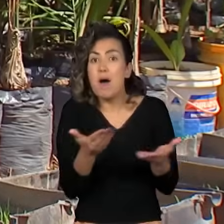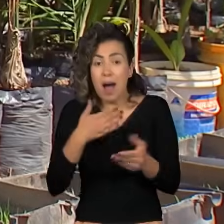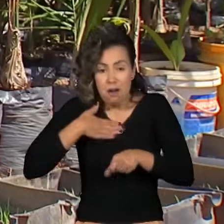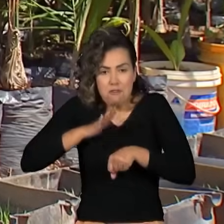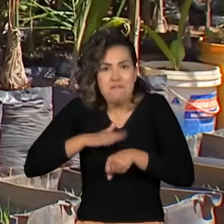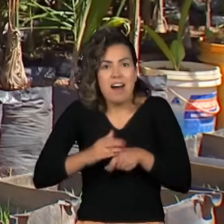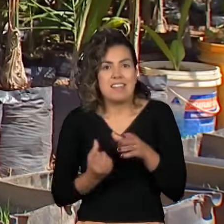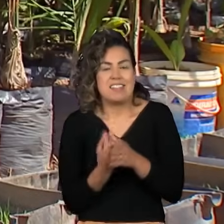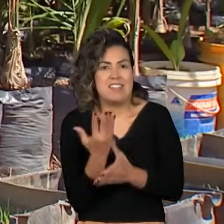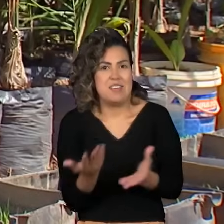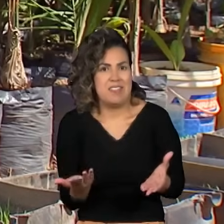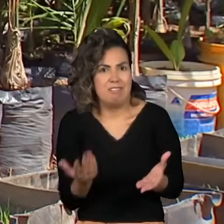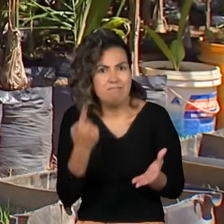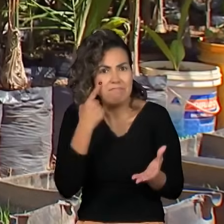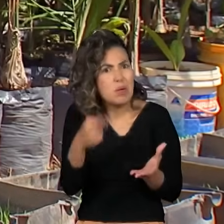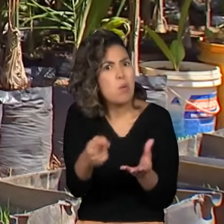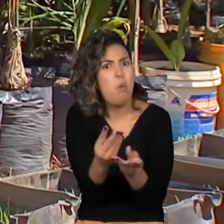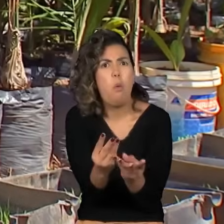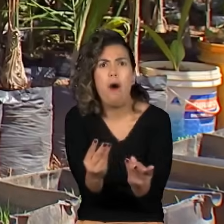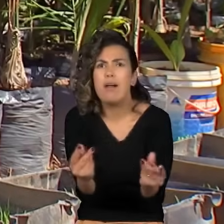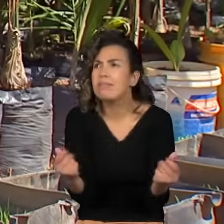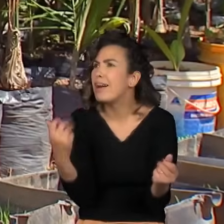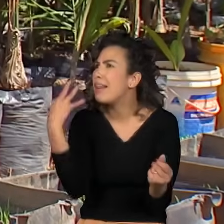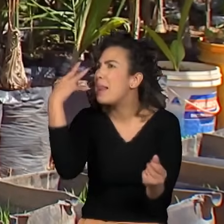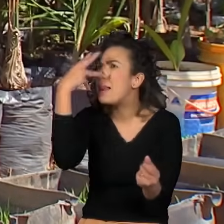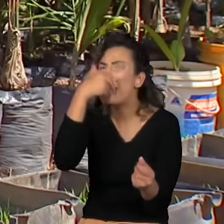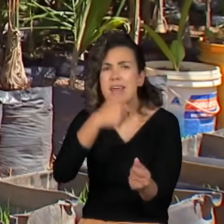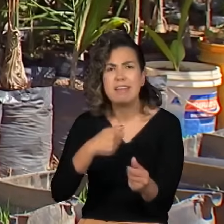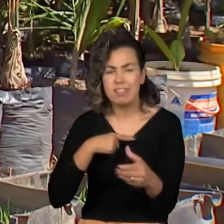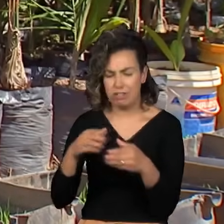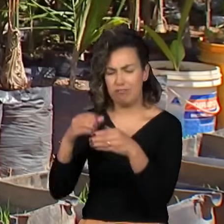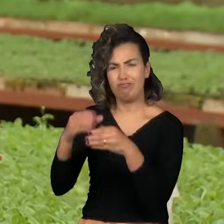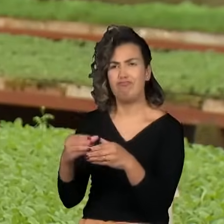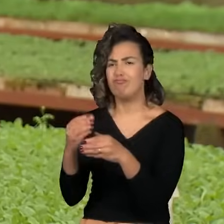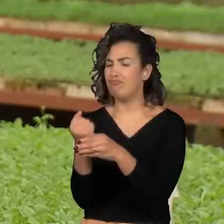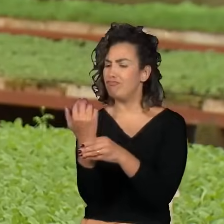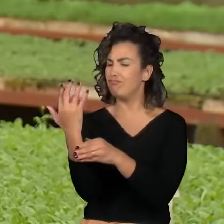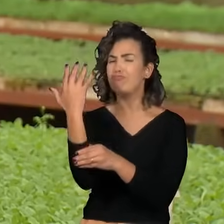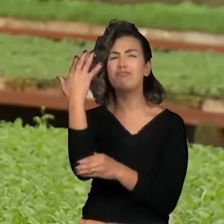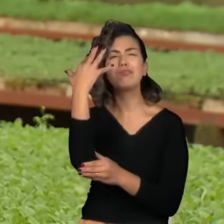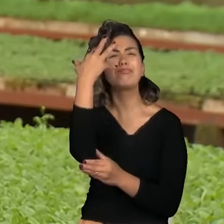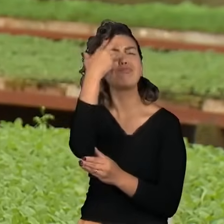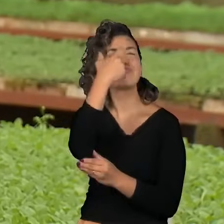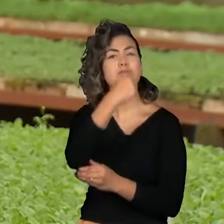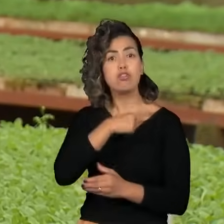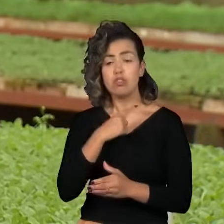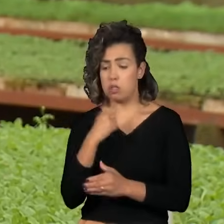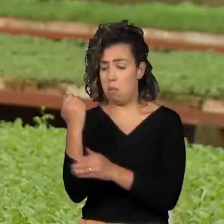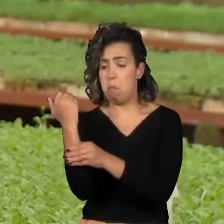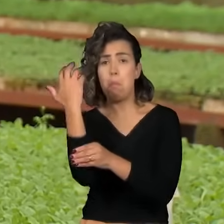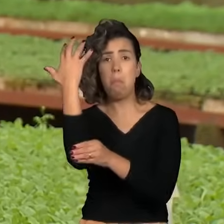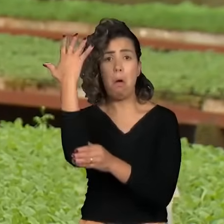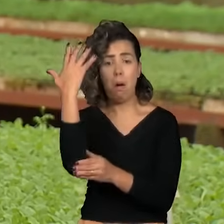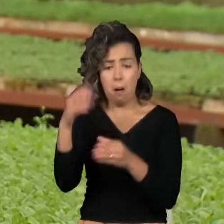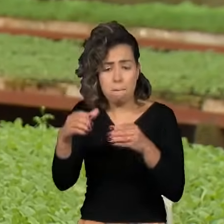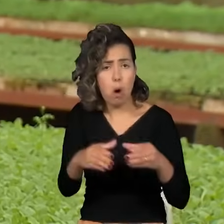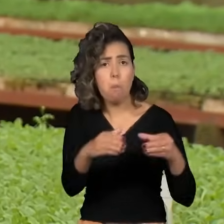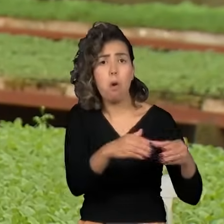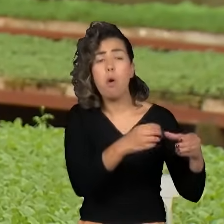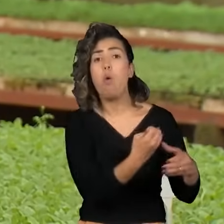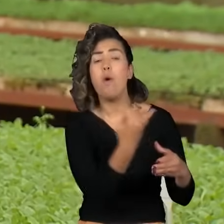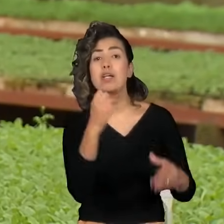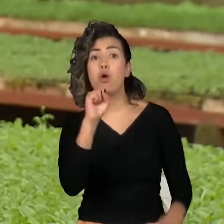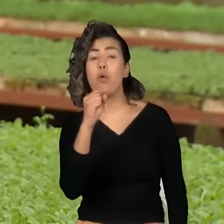visível a qualidade das mudas. A gente tem uma produção aqui de 80 mil mudas mês.